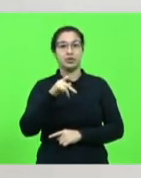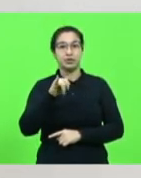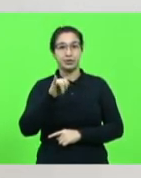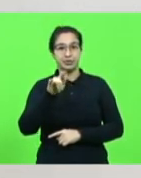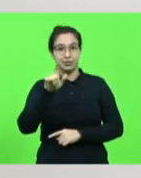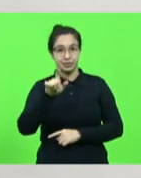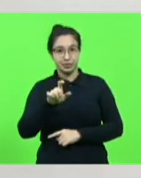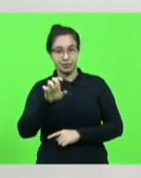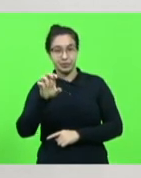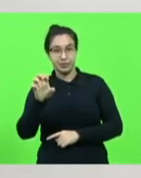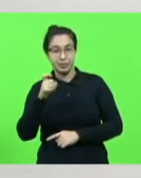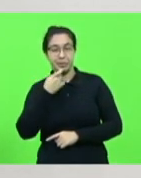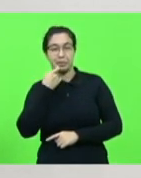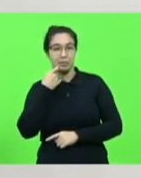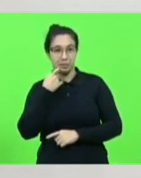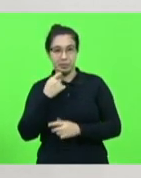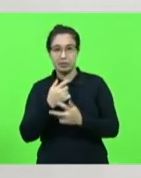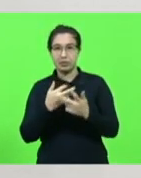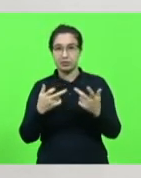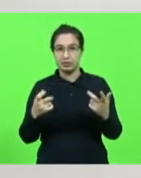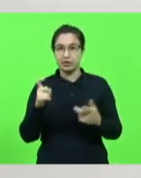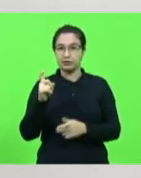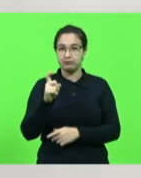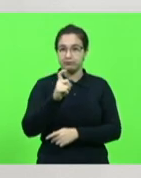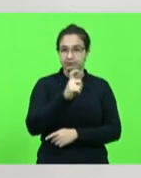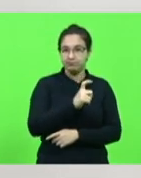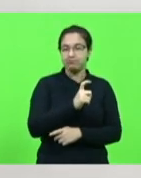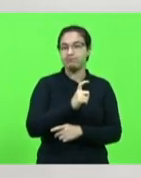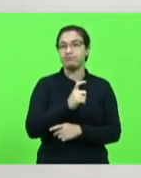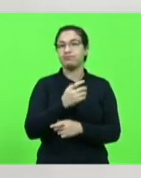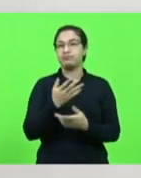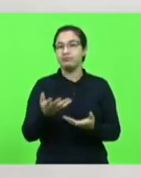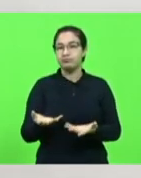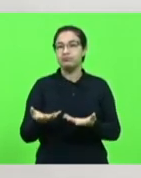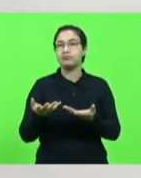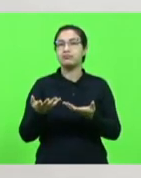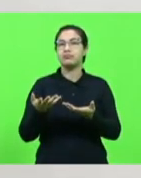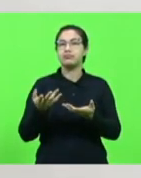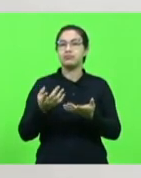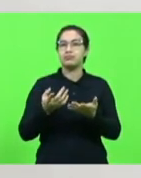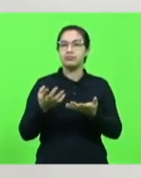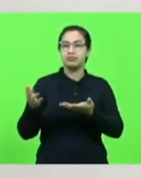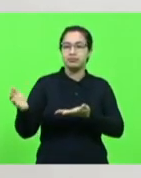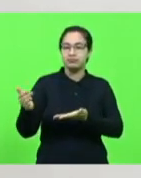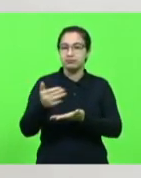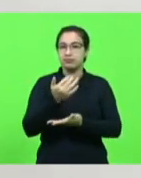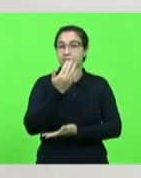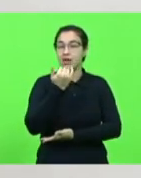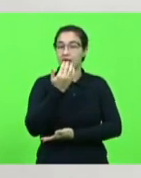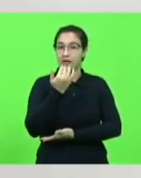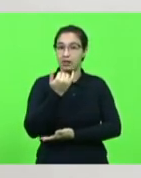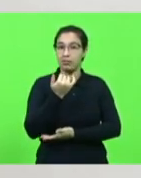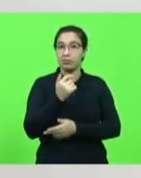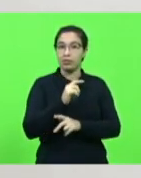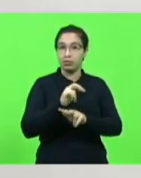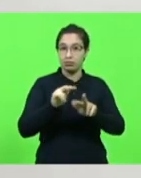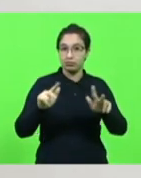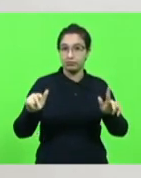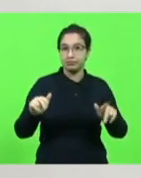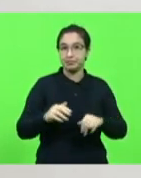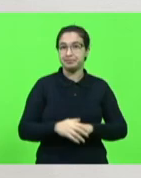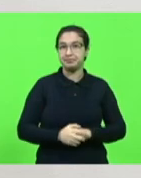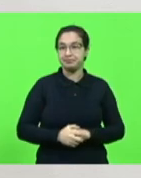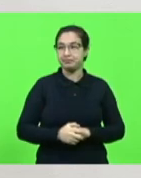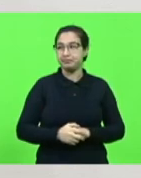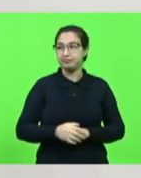dados oficiais, 1.500 pescadores que dali extraem o alimento, o pão para a sua mesa, e ela virou uma